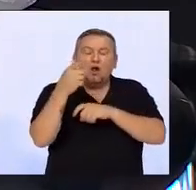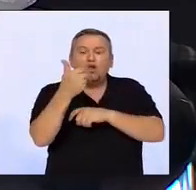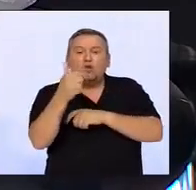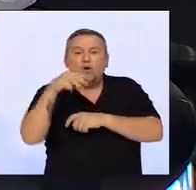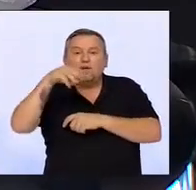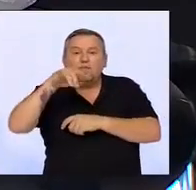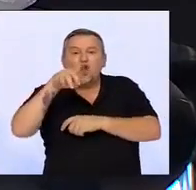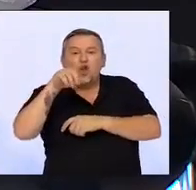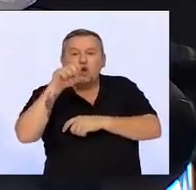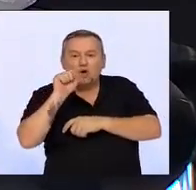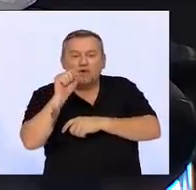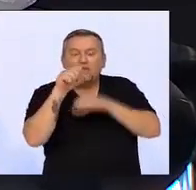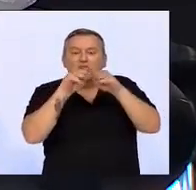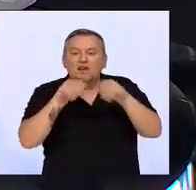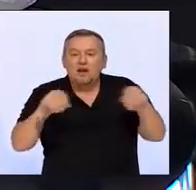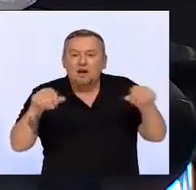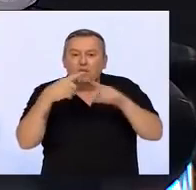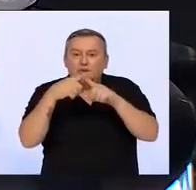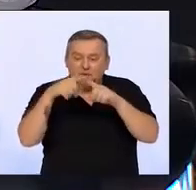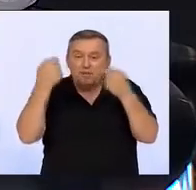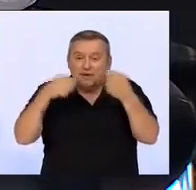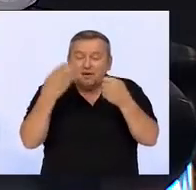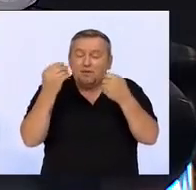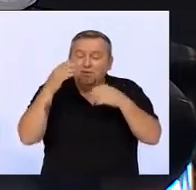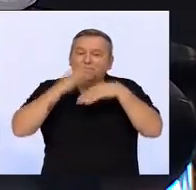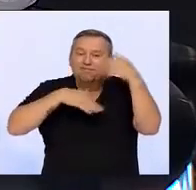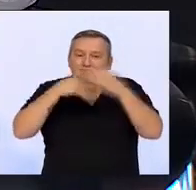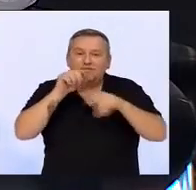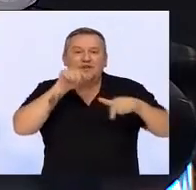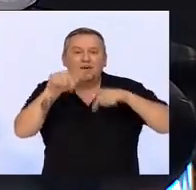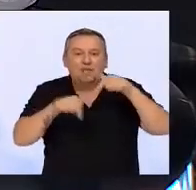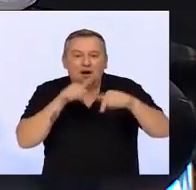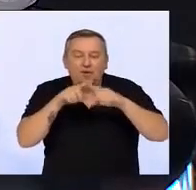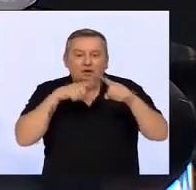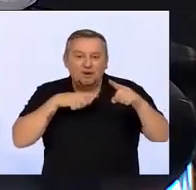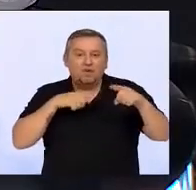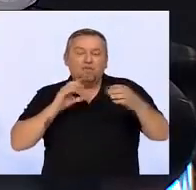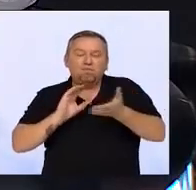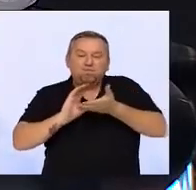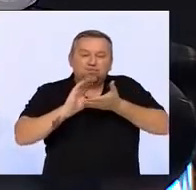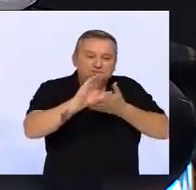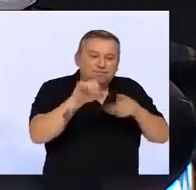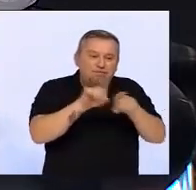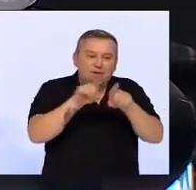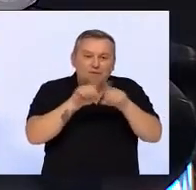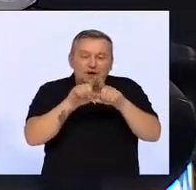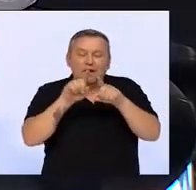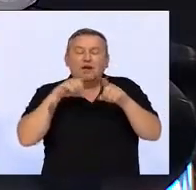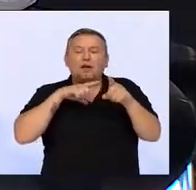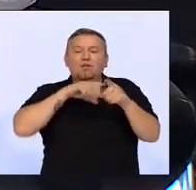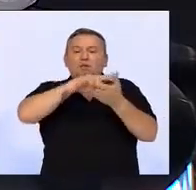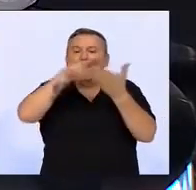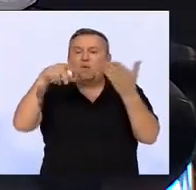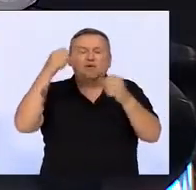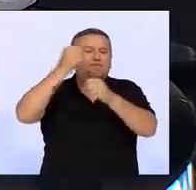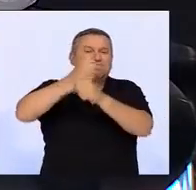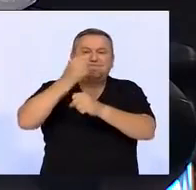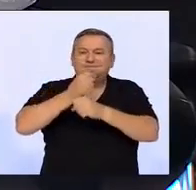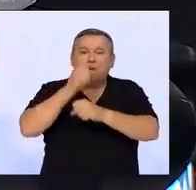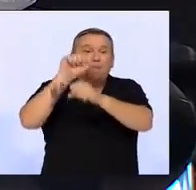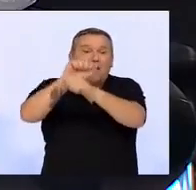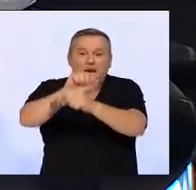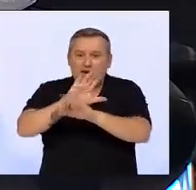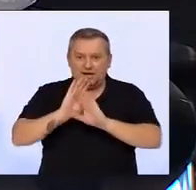pouca especialização, que absorve muita mão de obra. Eu vou reinvestir na questão do saneamento básico. Tem várias obras paradas, também é uma coisa que é